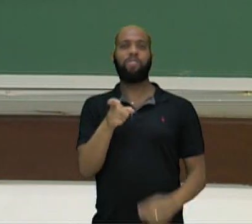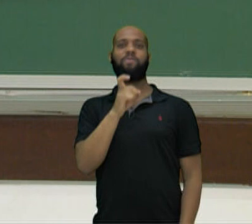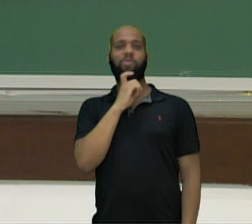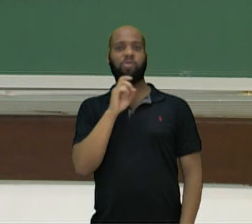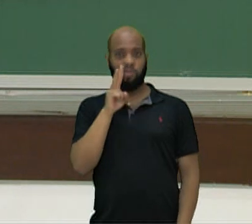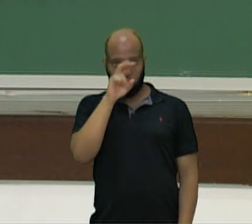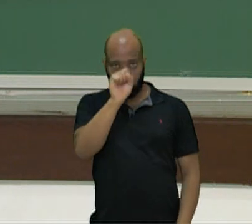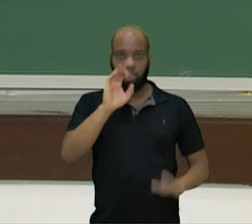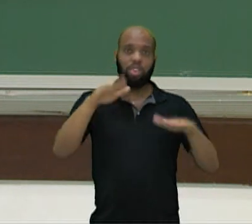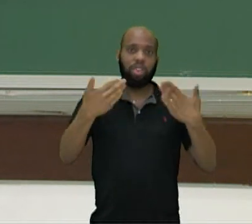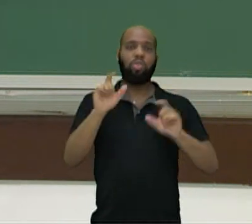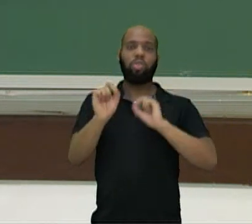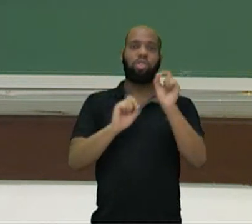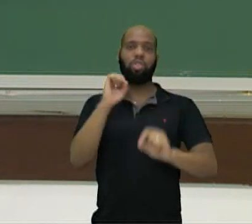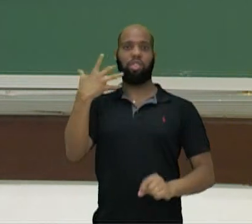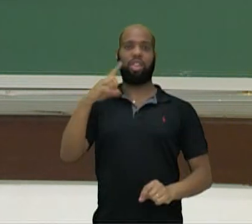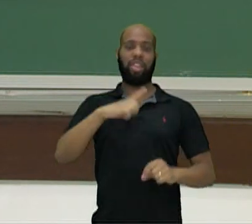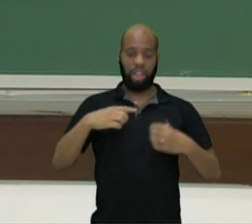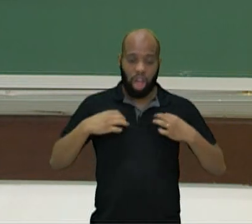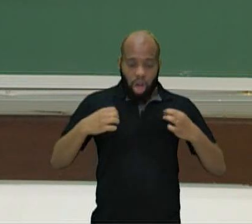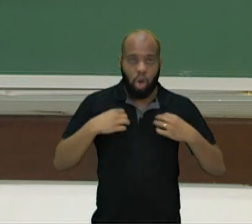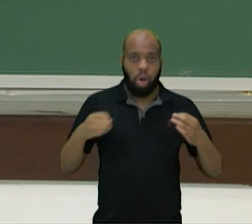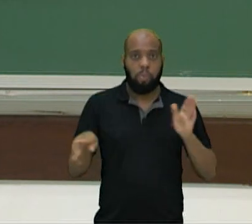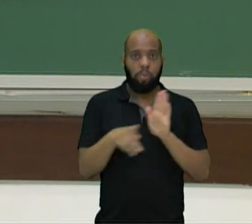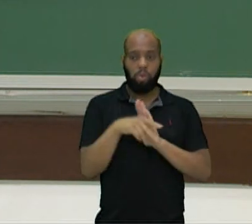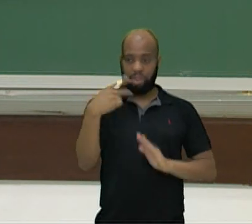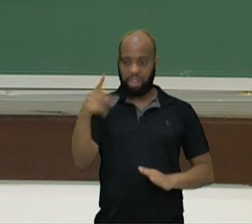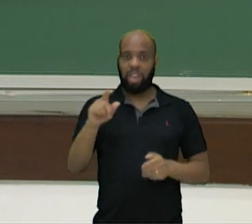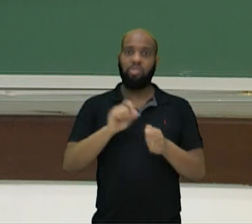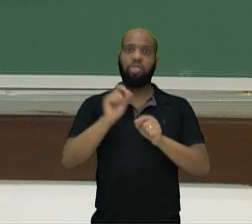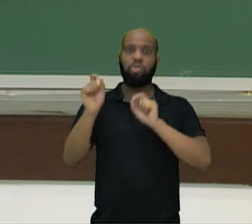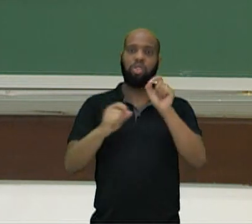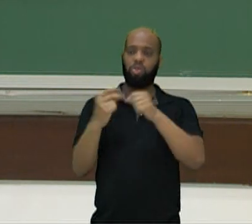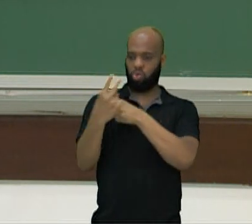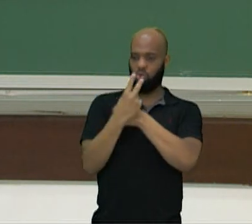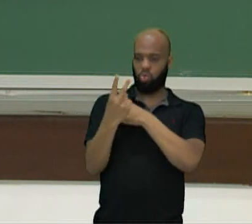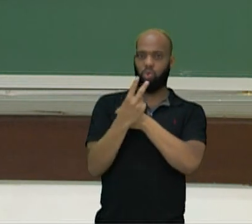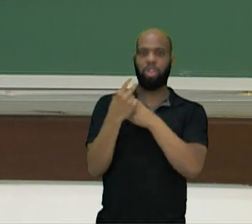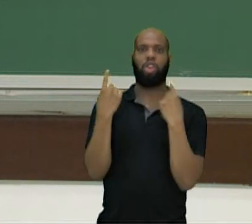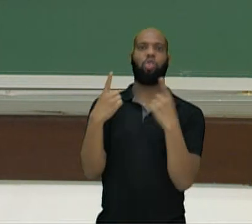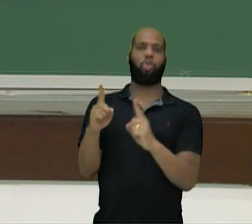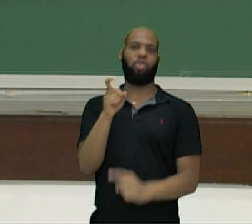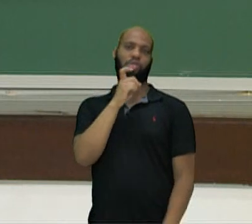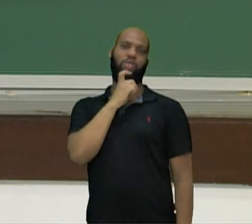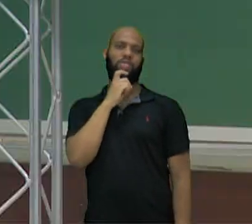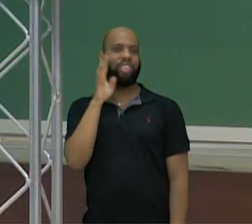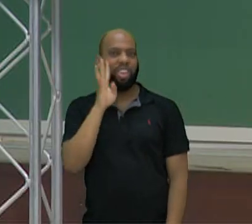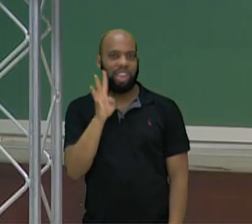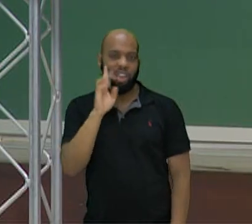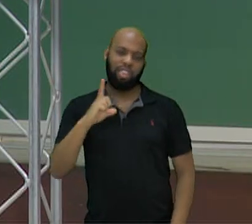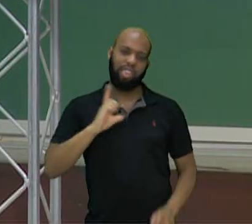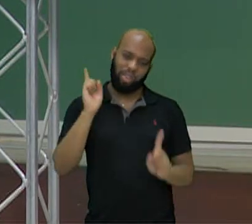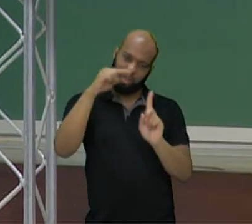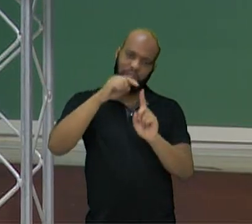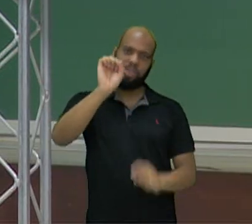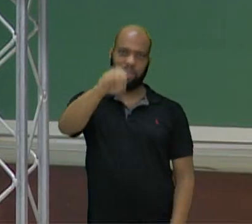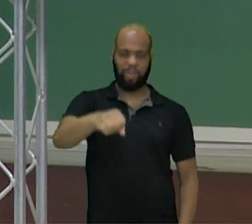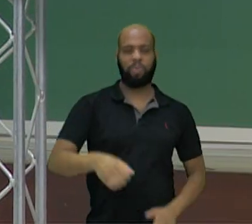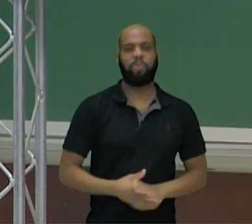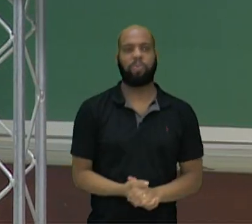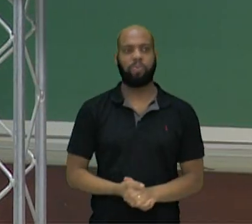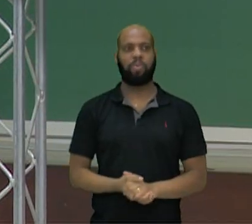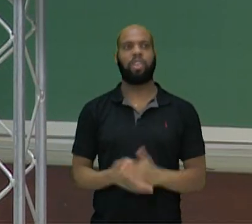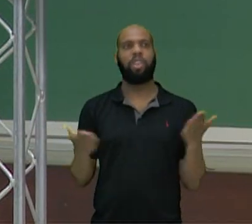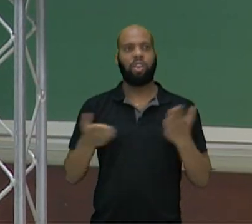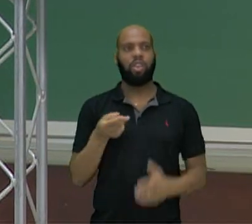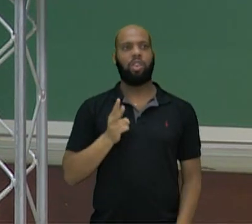demais, aquela vestimenta toda vai proteger ele do frio. Olha que legal, né? Tudo tem um propósito, tá vendo que bacana?